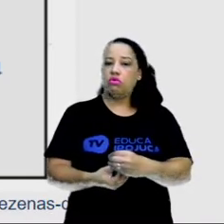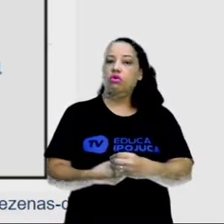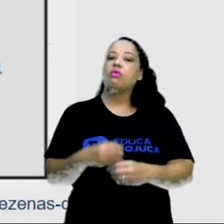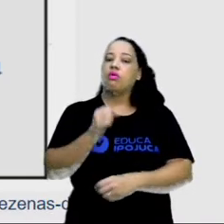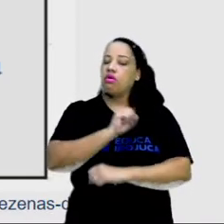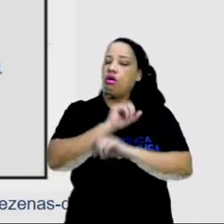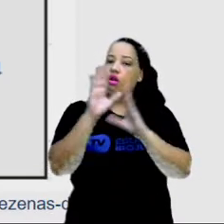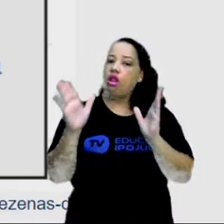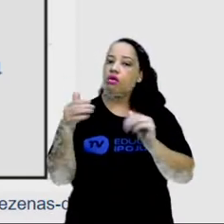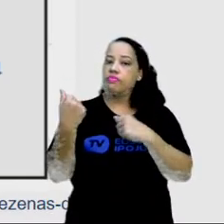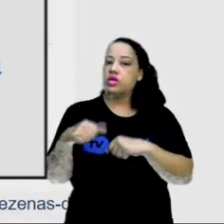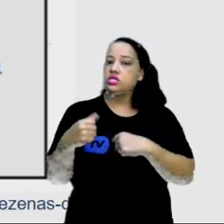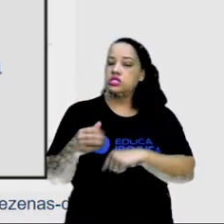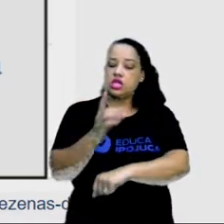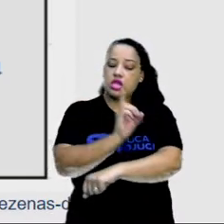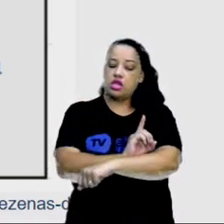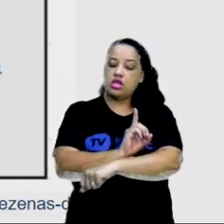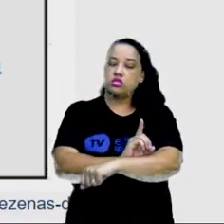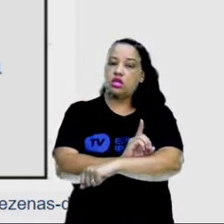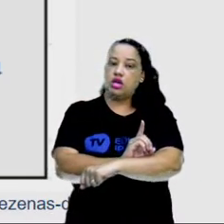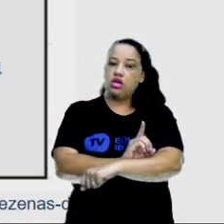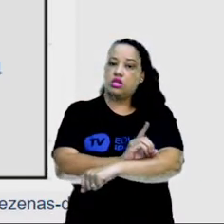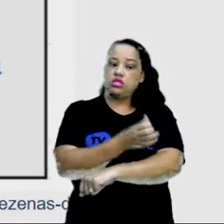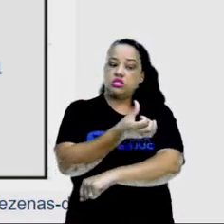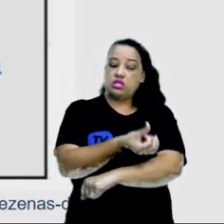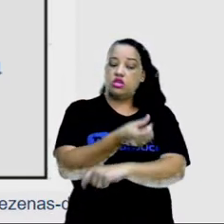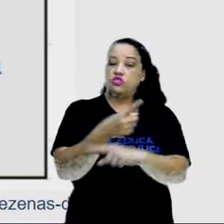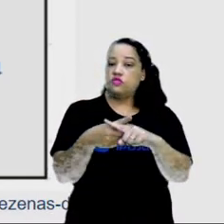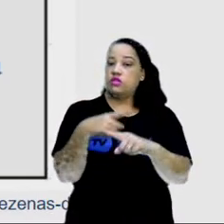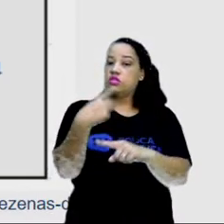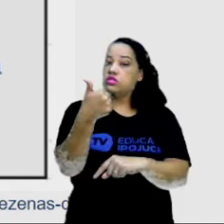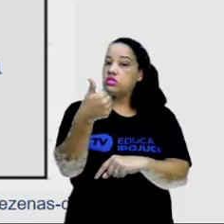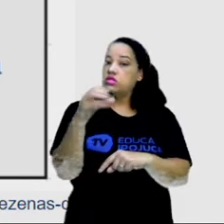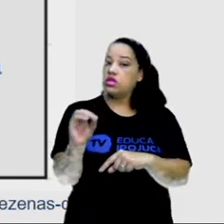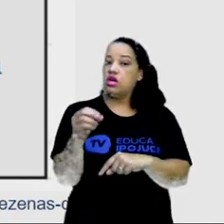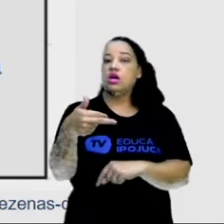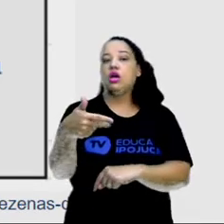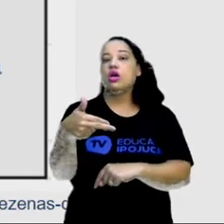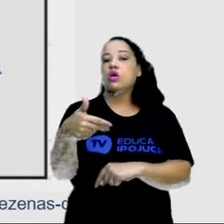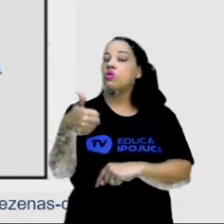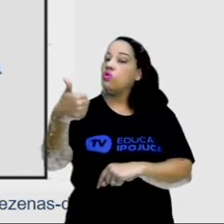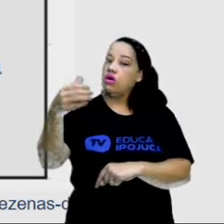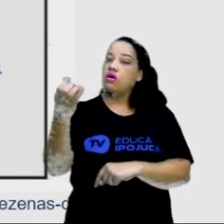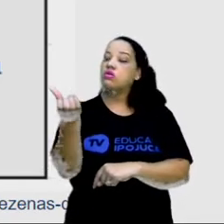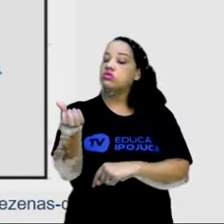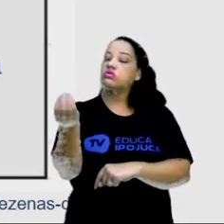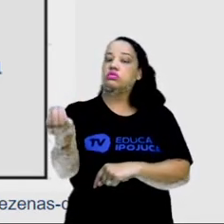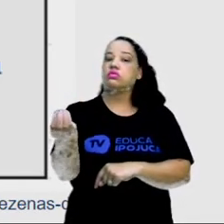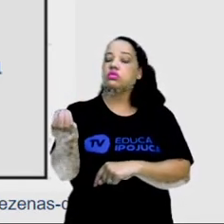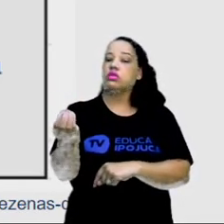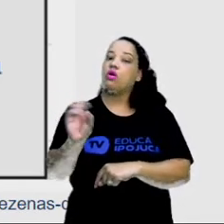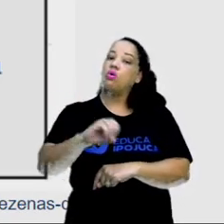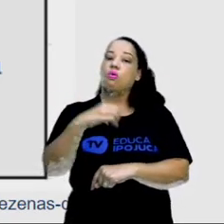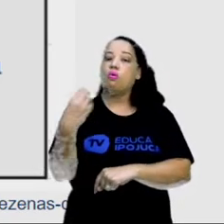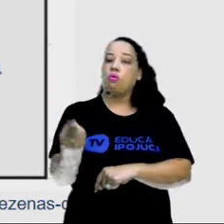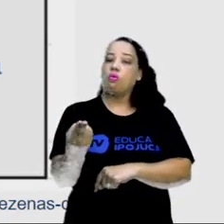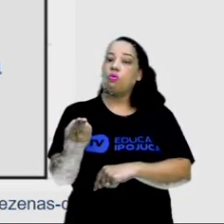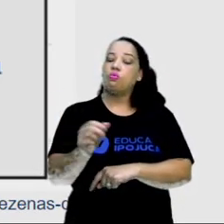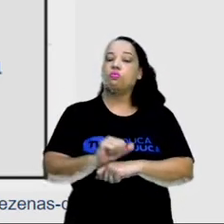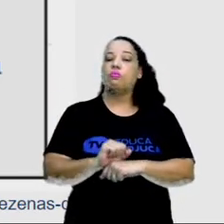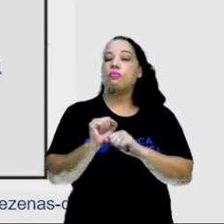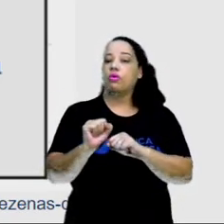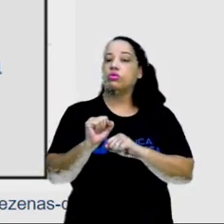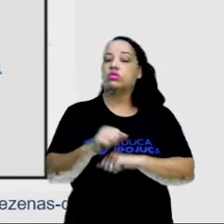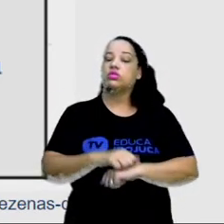na dezena, eu posso fazer como ali? 6 vezes 10, que é igual a 60. Ou eu posso